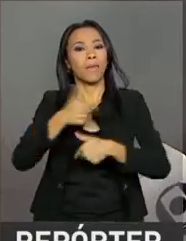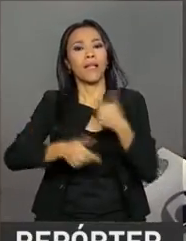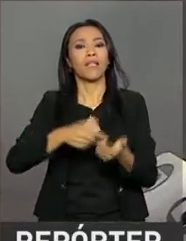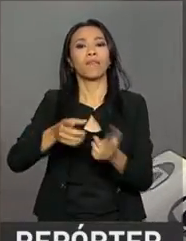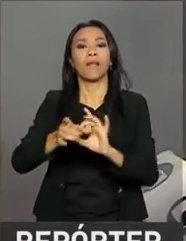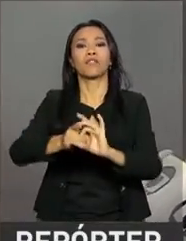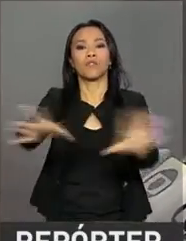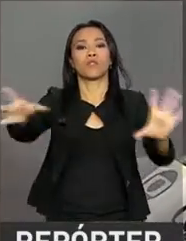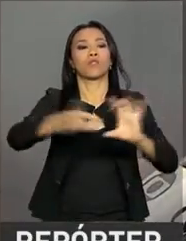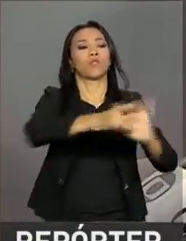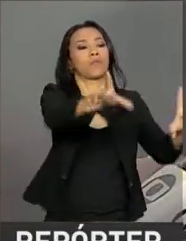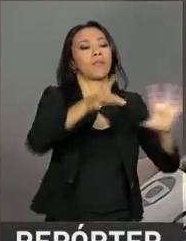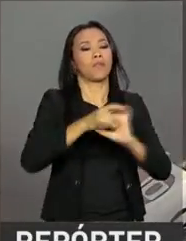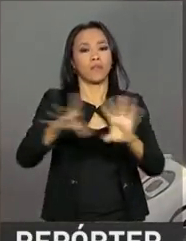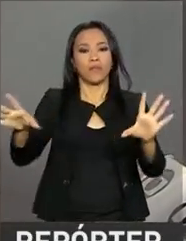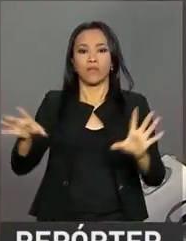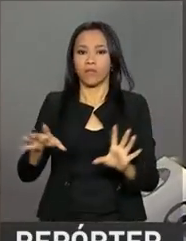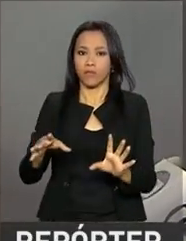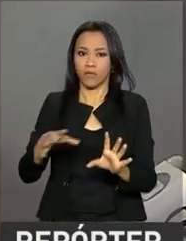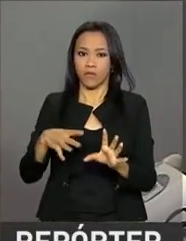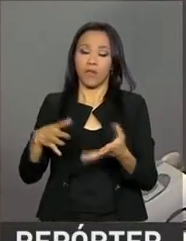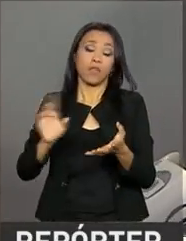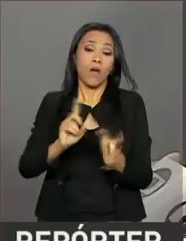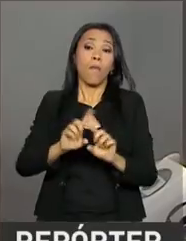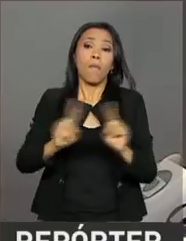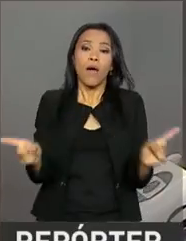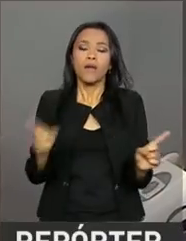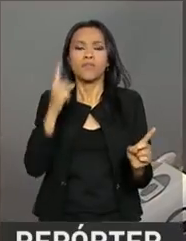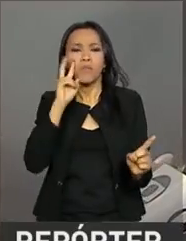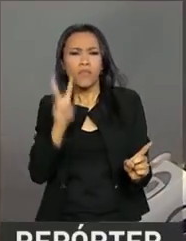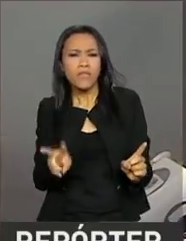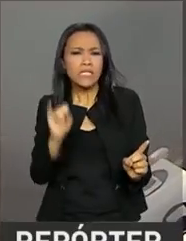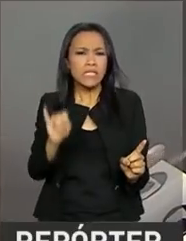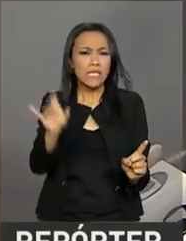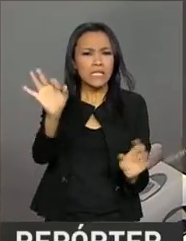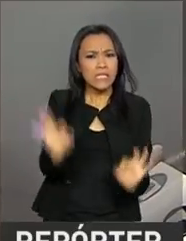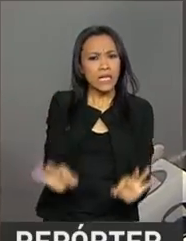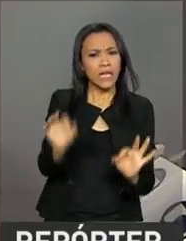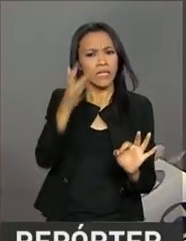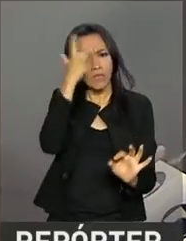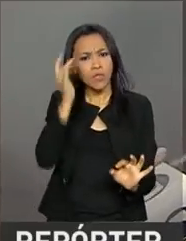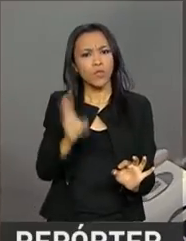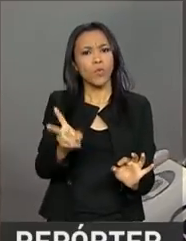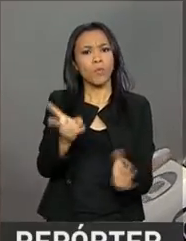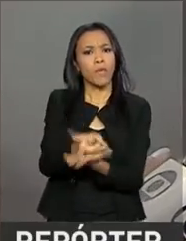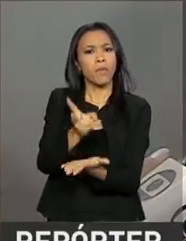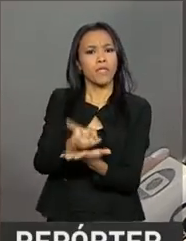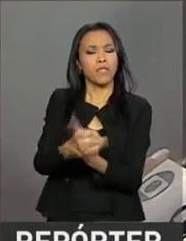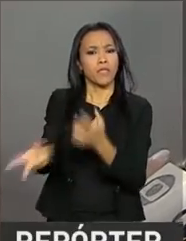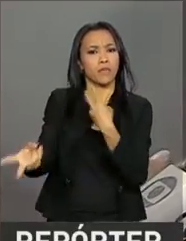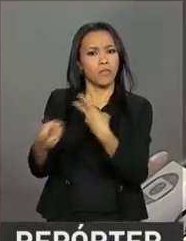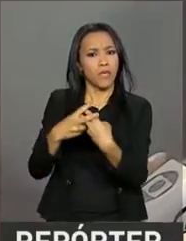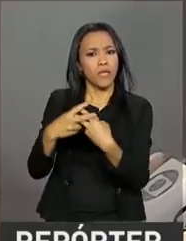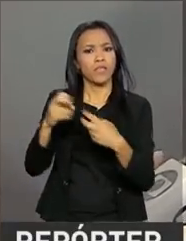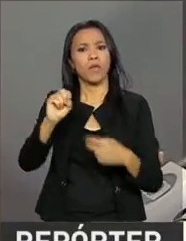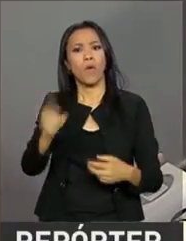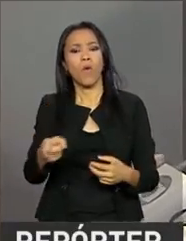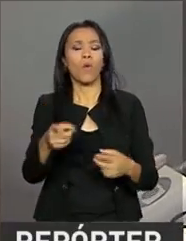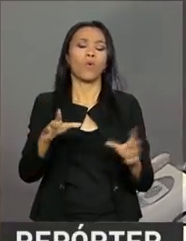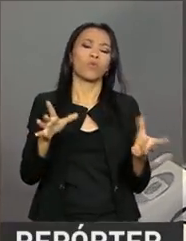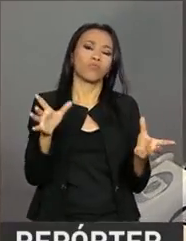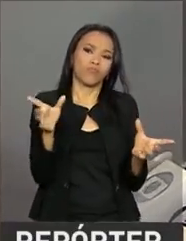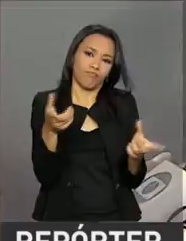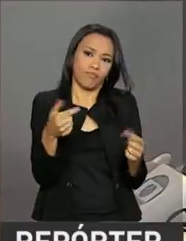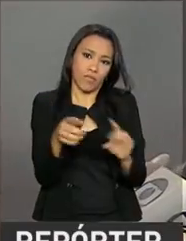deliberação mas sim da aferição da legalidade da prisão das suas pessoas e formação dos pedidos ou de progressão de regime